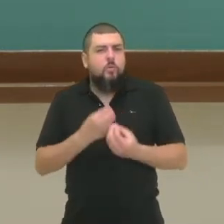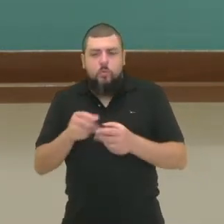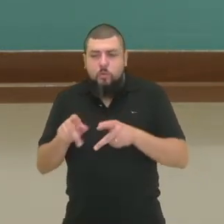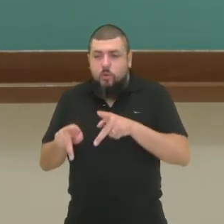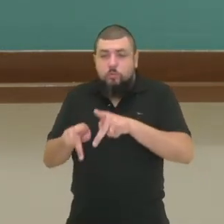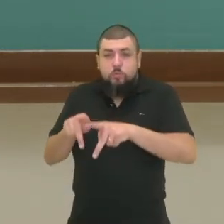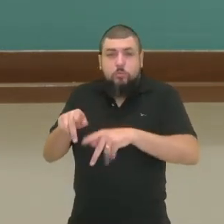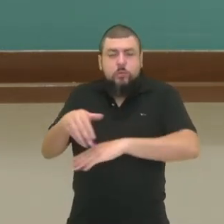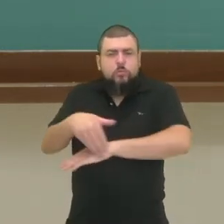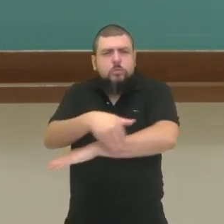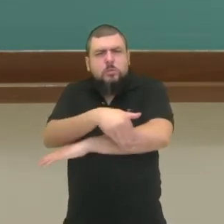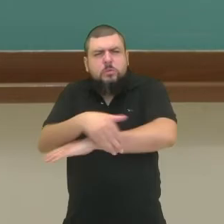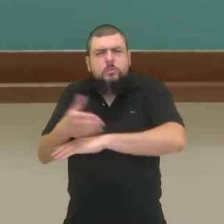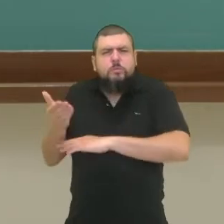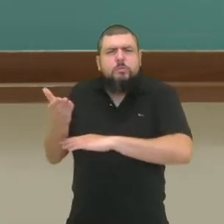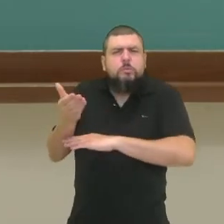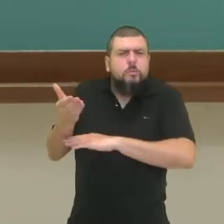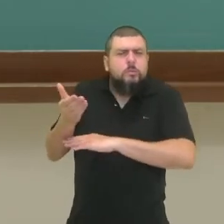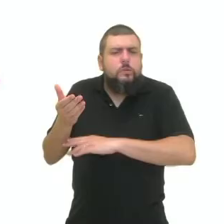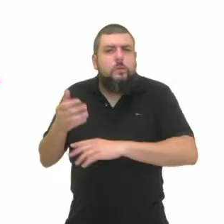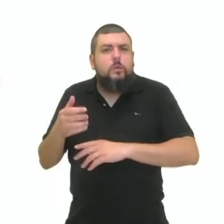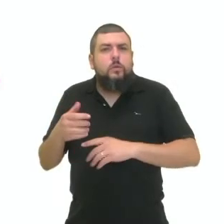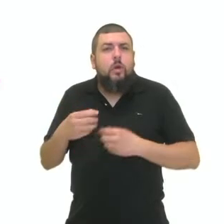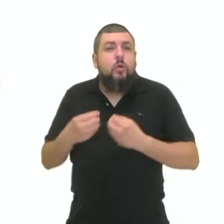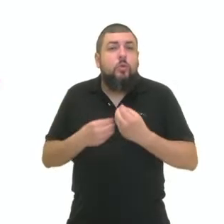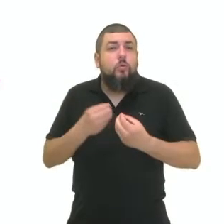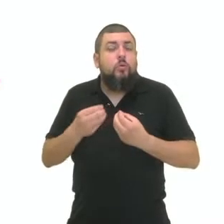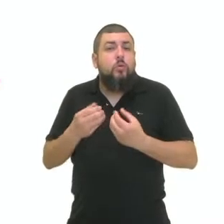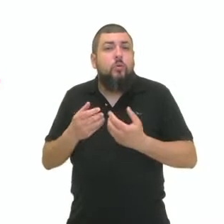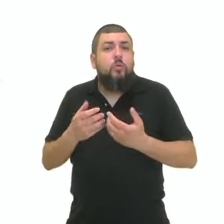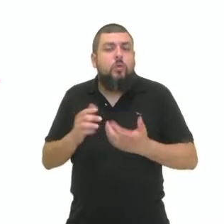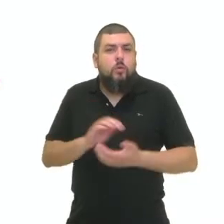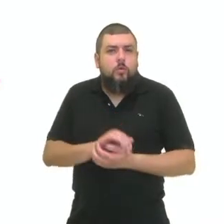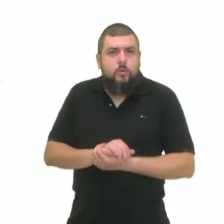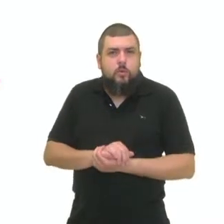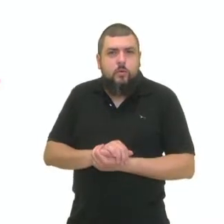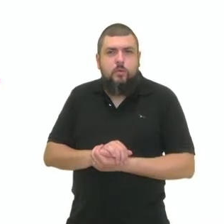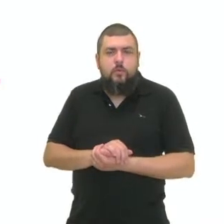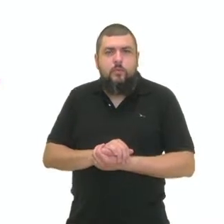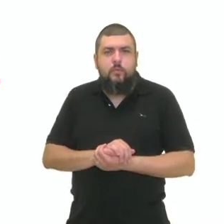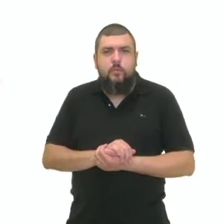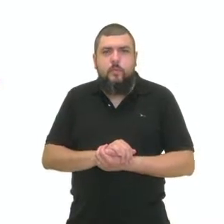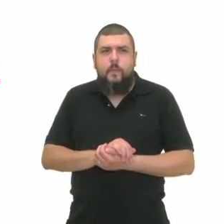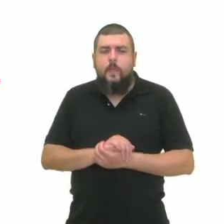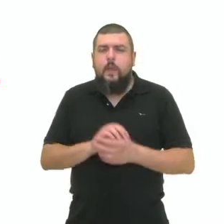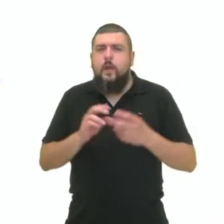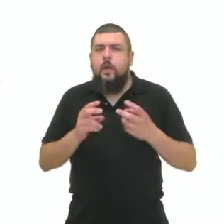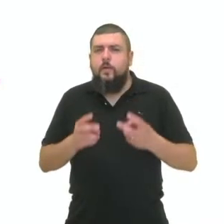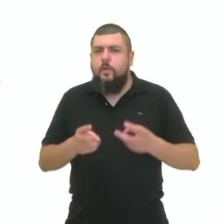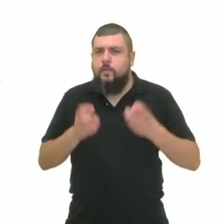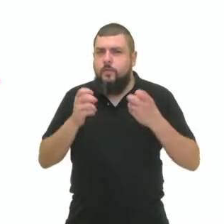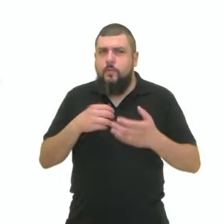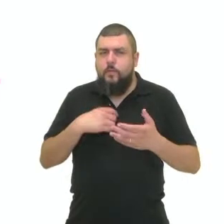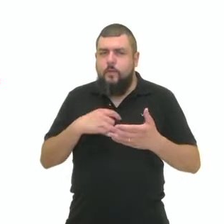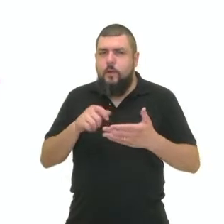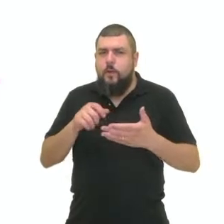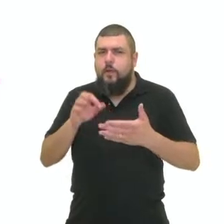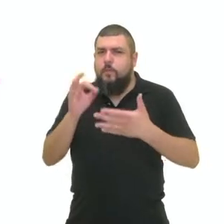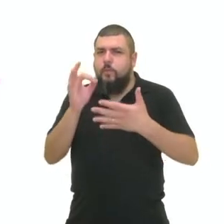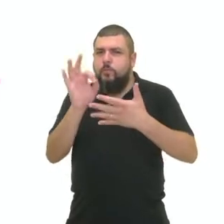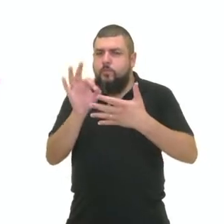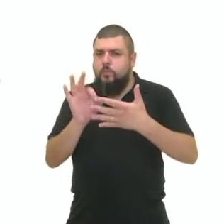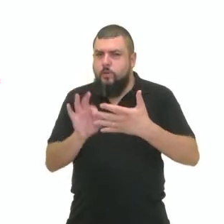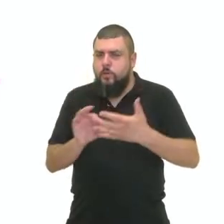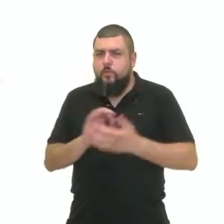público está realizando? Então, da primeira parte da resposta, eu coloquei aqui em 2 tons, até para vocês não se perderem na hora da correção. Então,